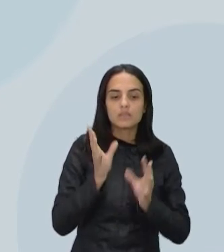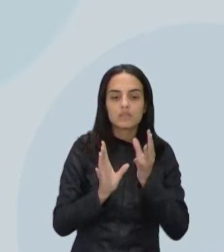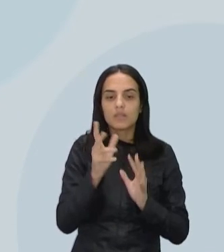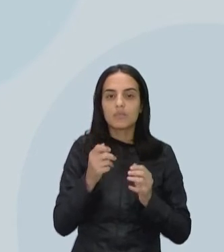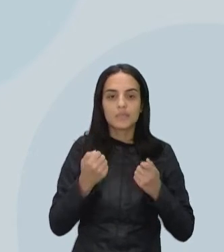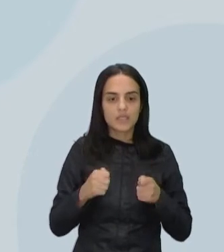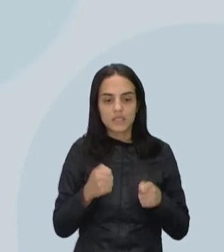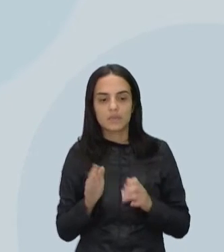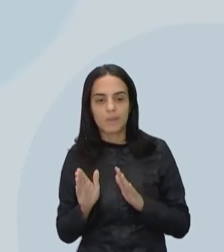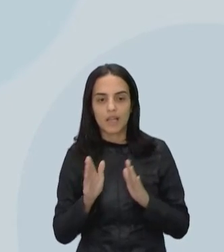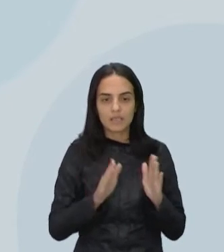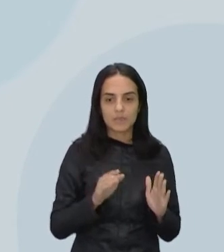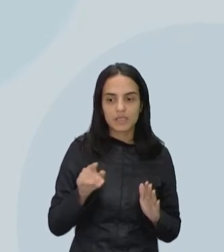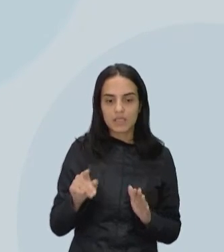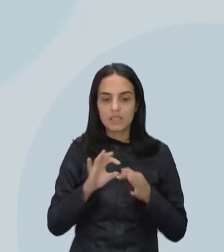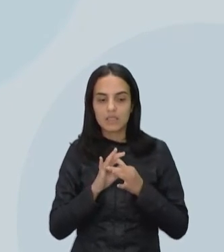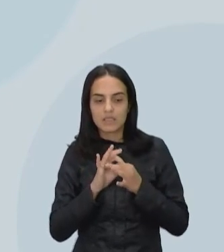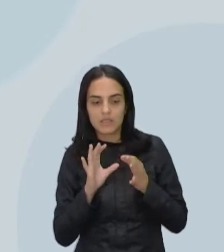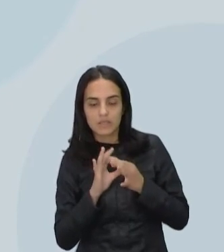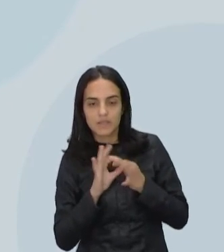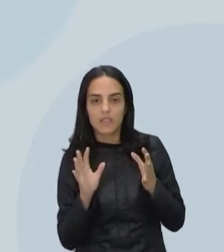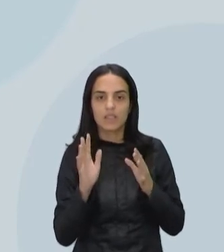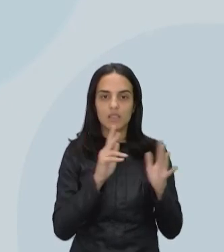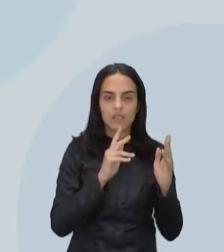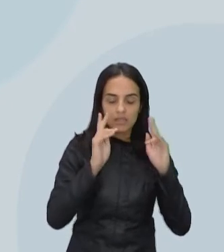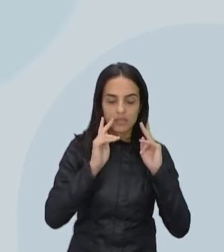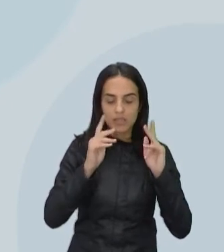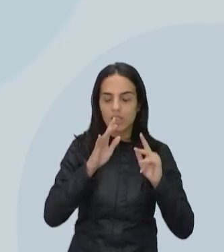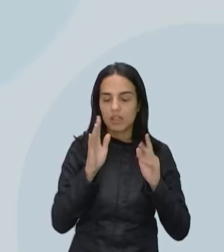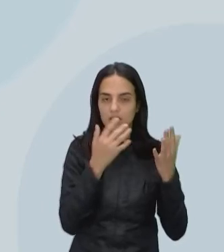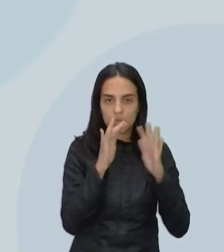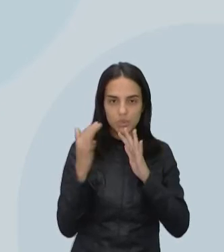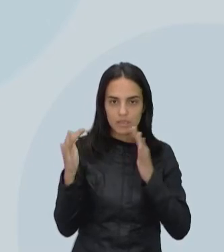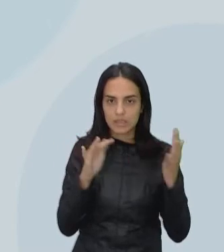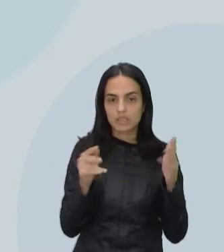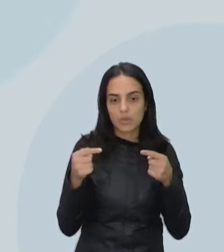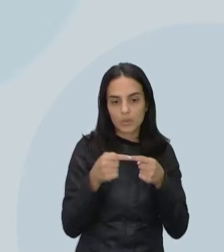que ele passe para que ele seja disponibilizado na natureza na forma de cálcio,